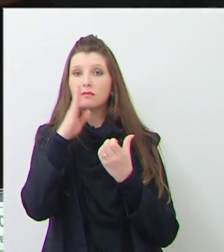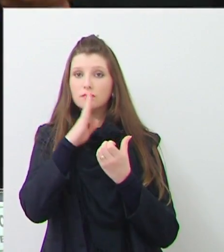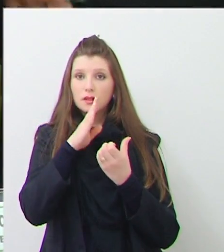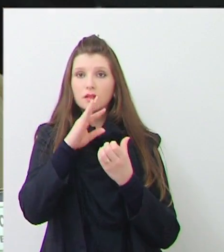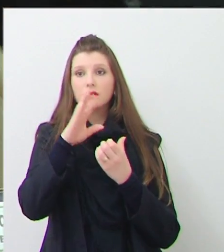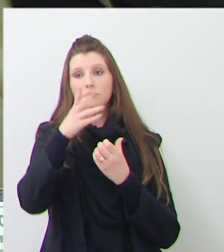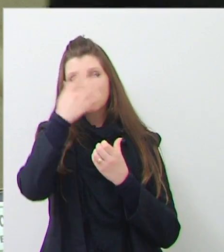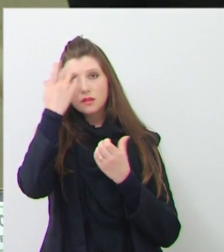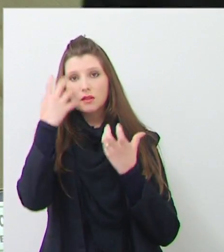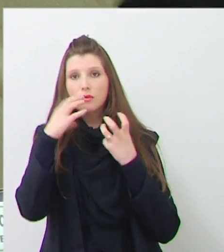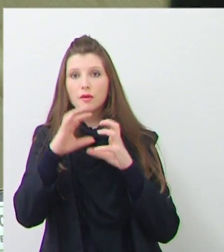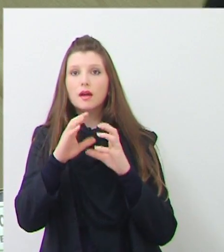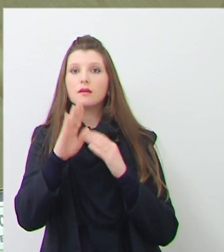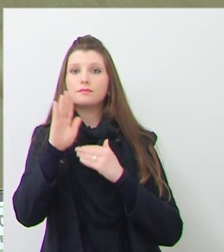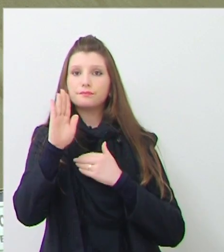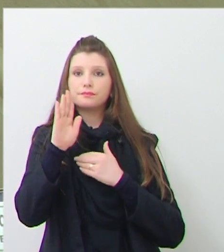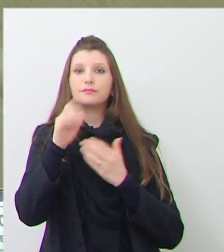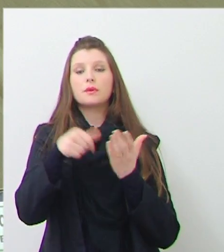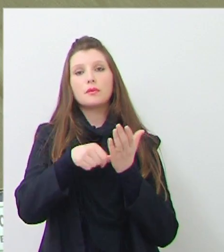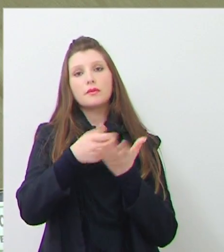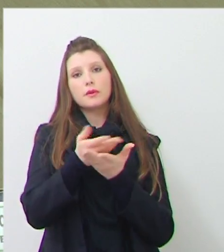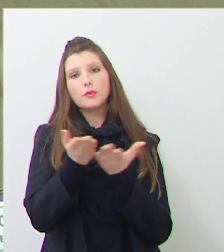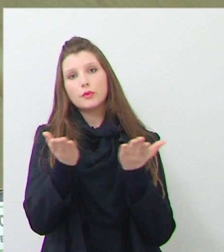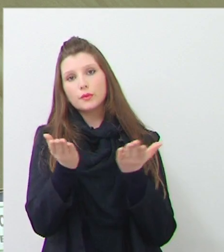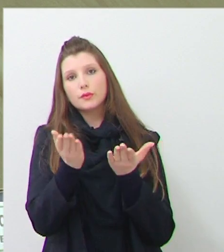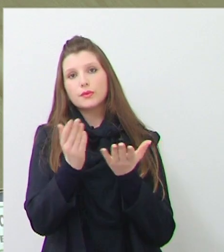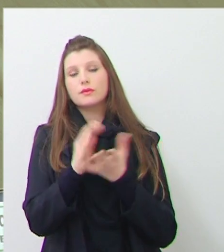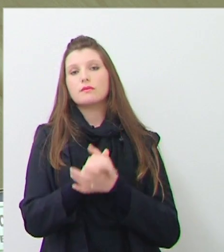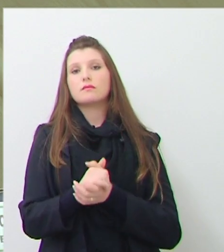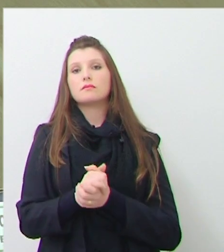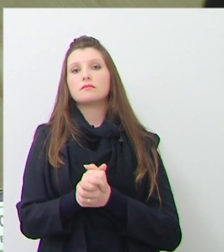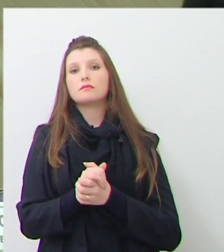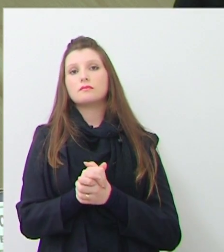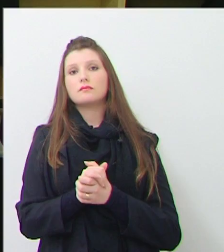estão, os contrários se manifestem. Aprovado por unanimidade.